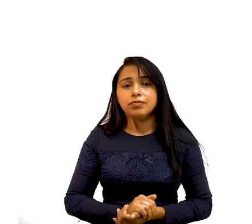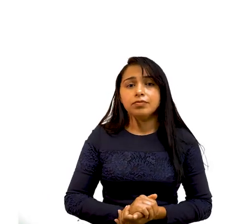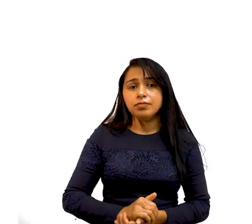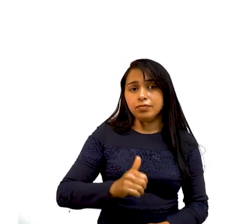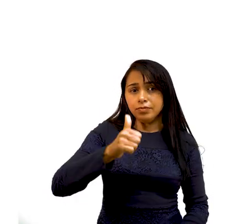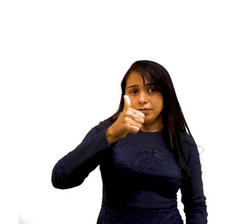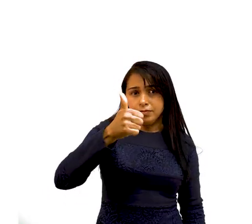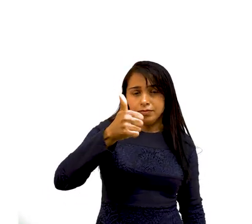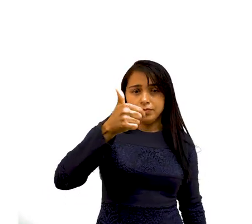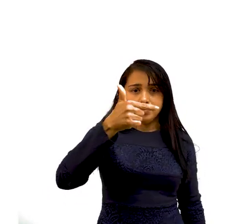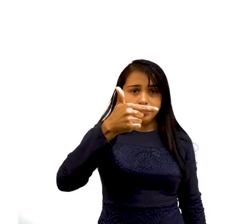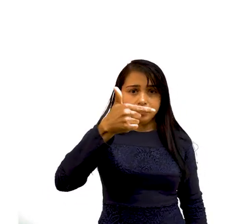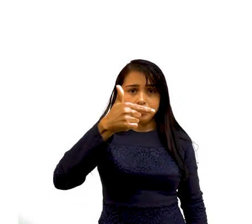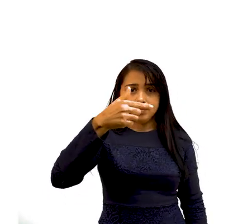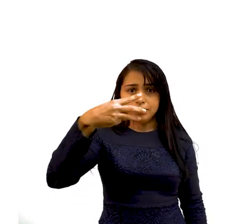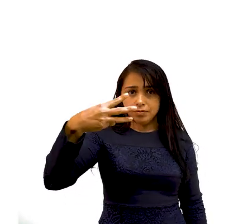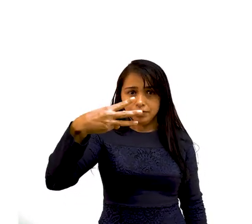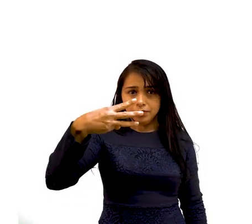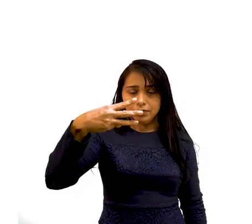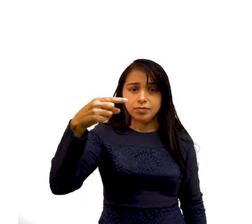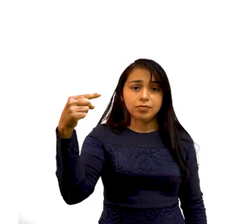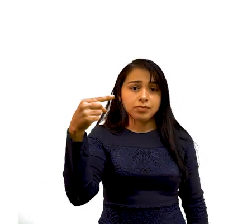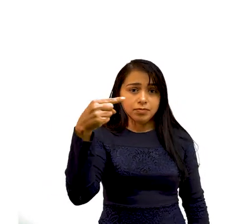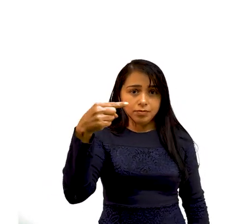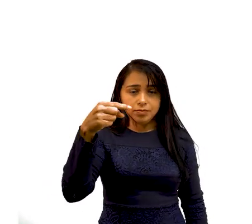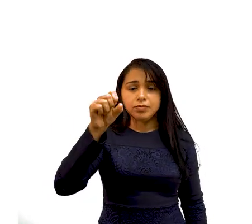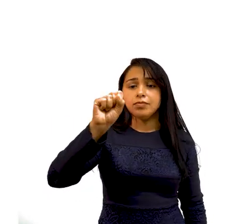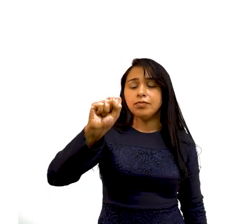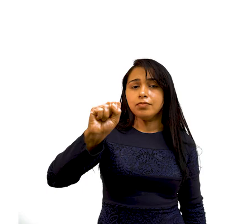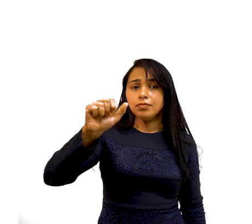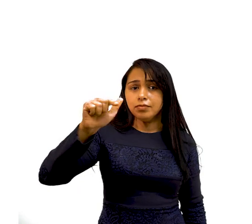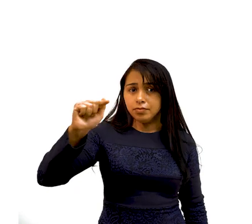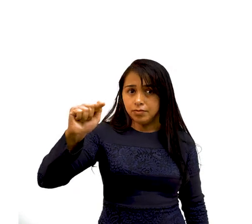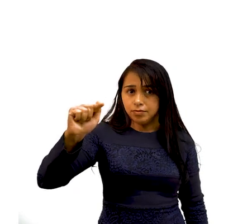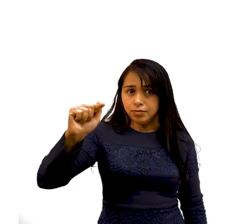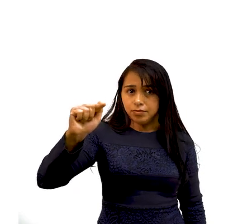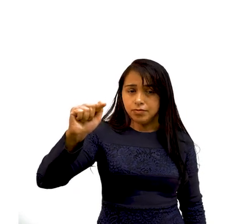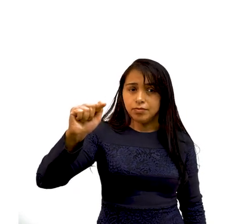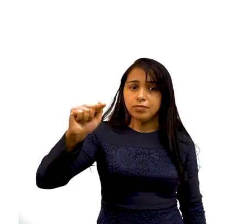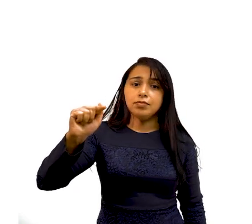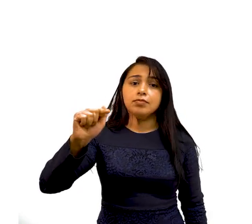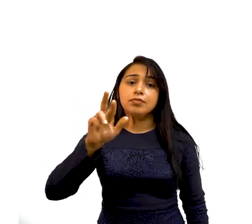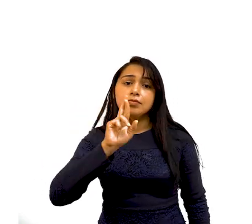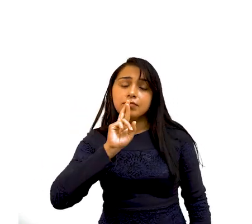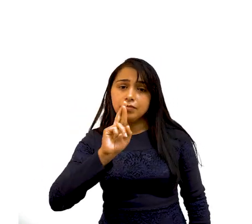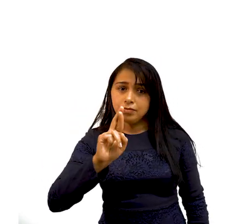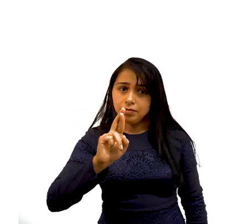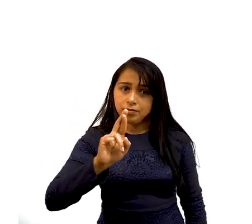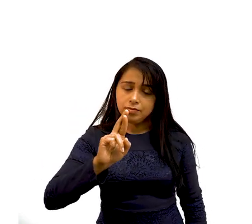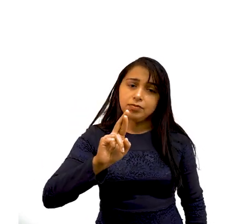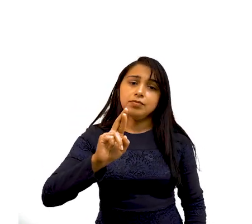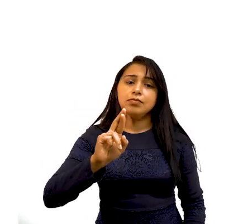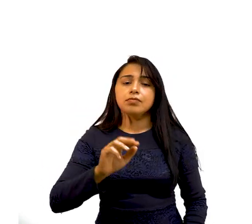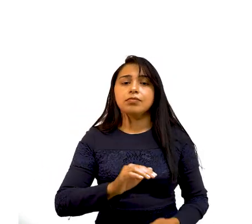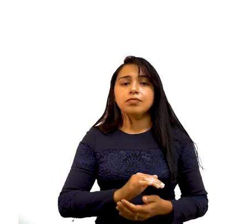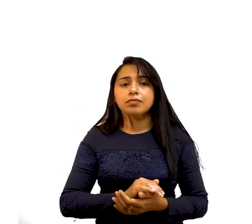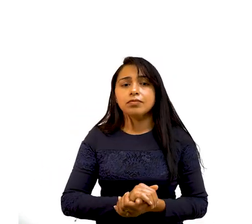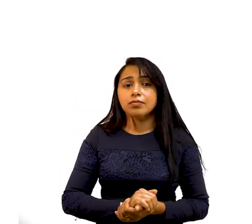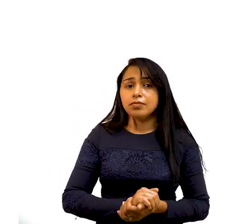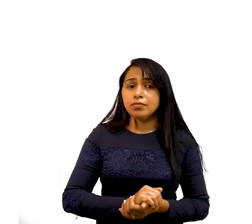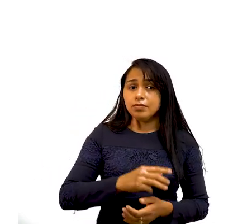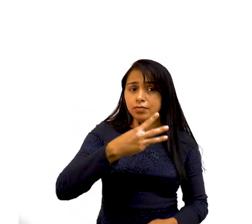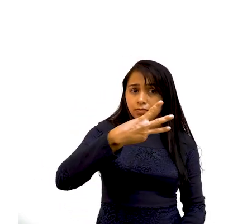que, diferente, maior igual ou menor igual. Então, a diferença de